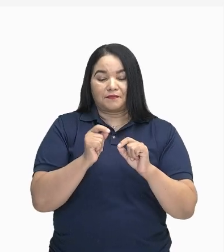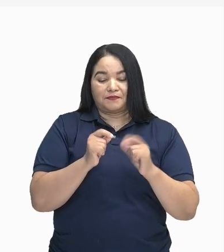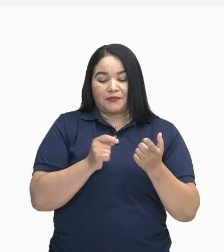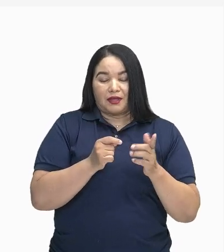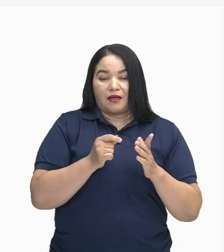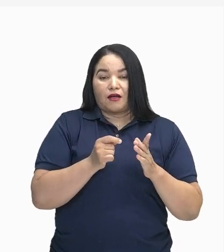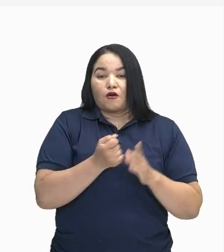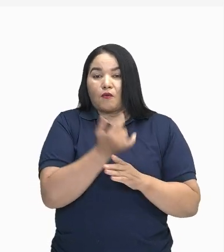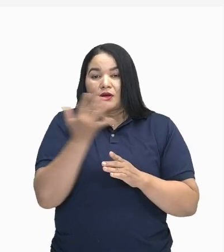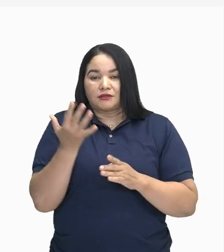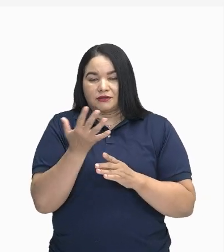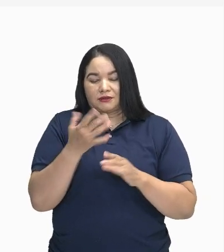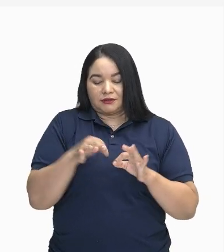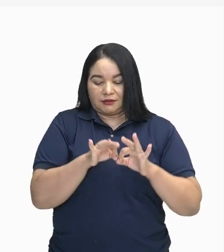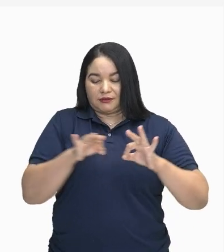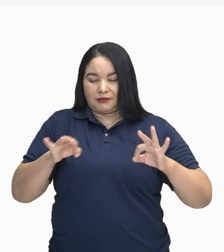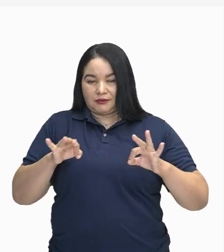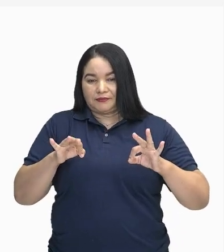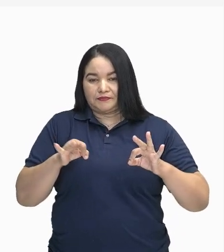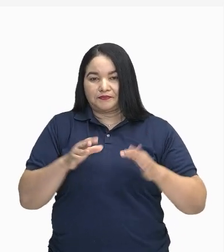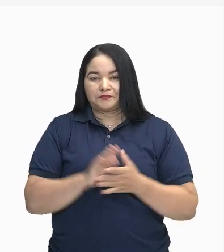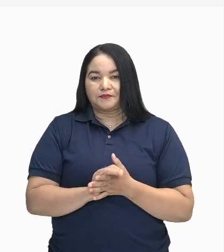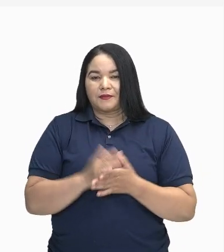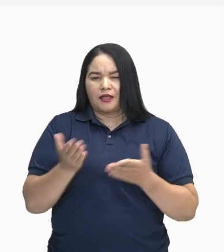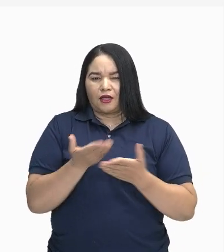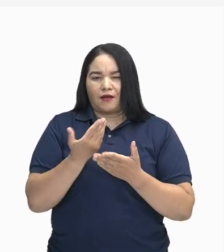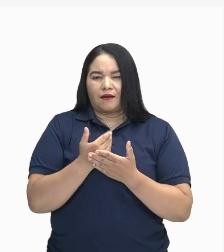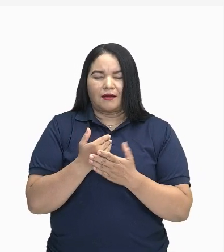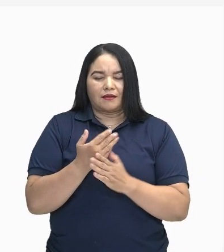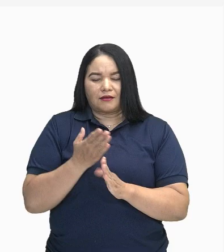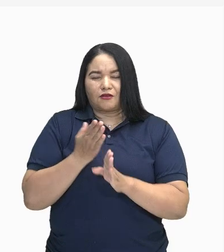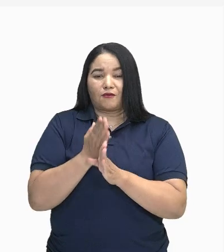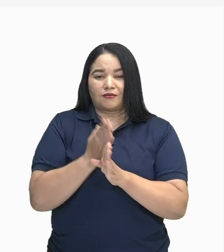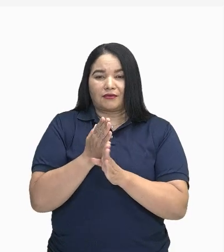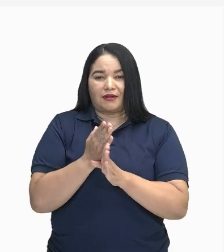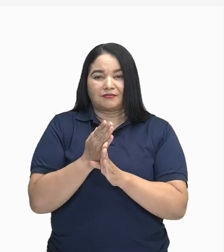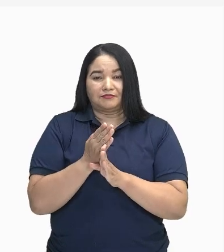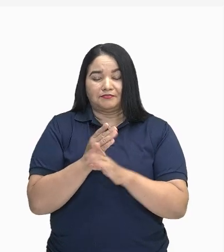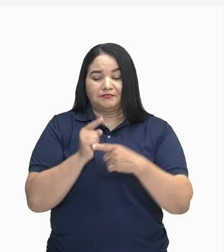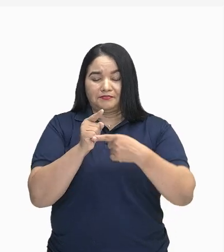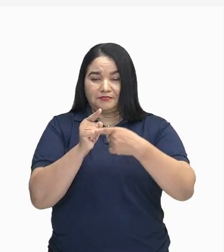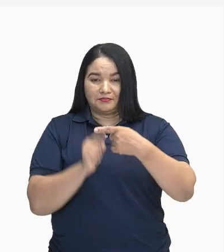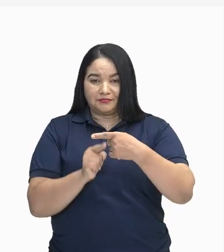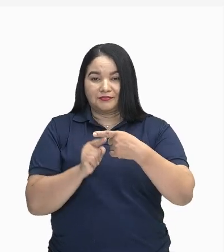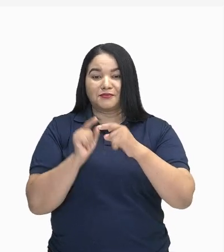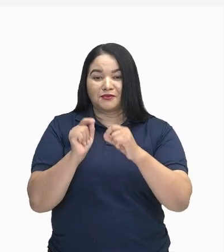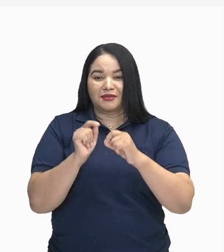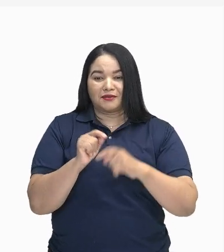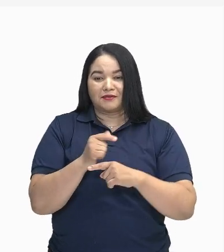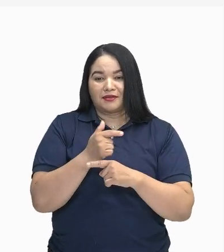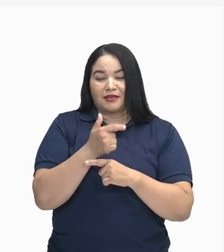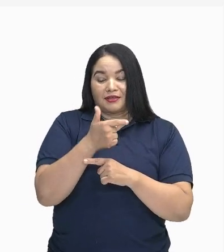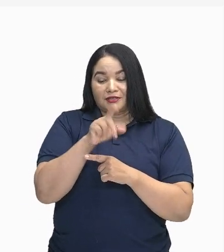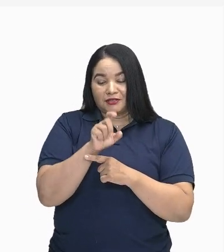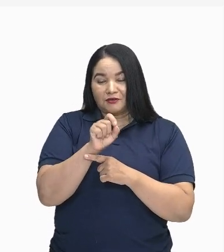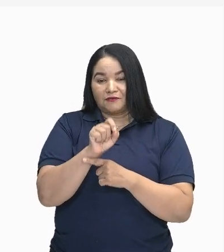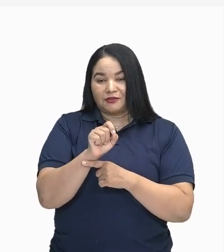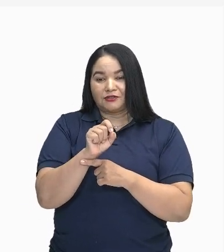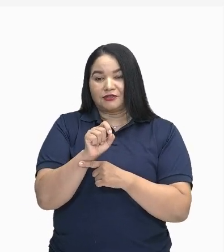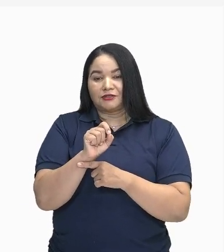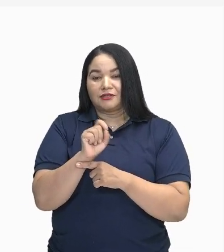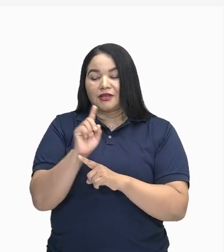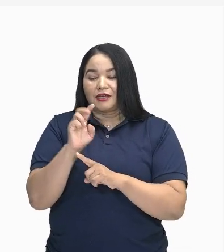pessoal, nesse caso, para determinar a razão, que entre 20 centímetros e 50 centímetros, é importante